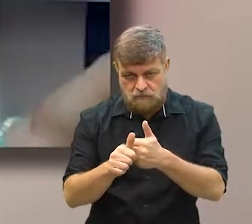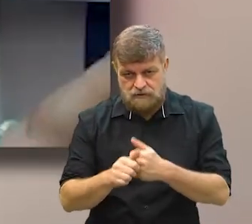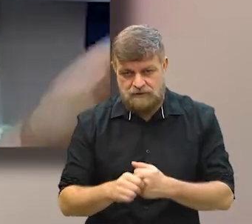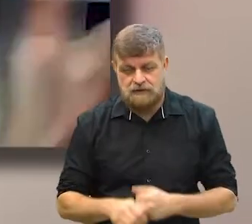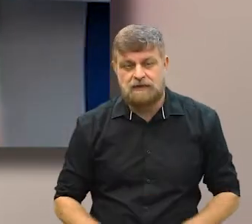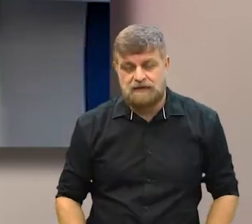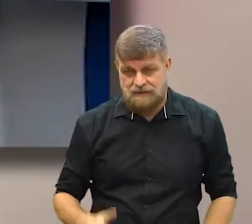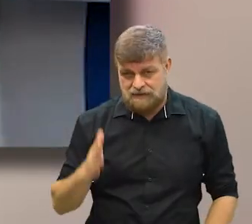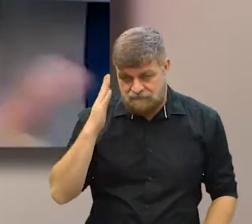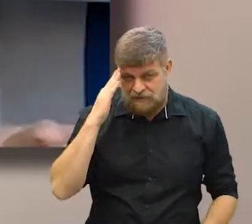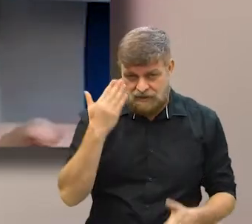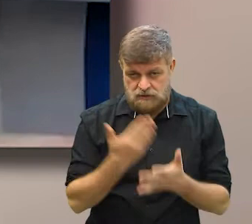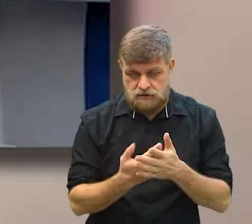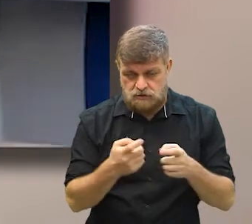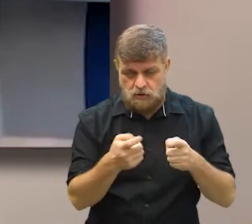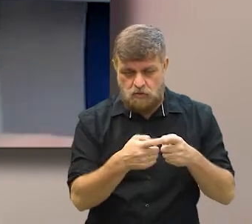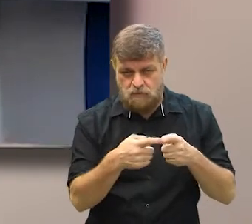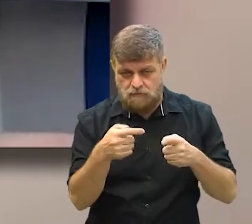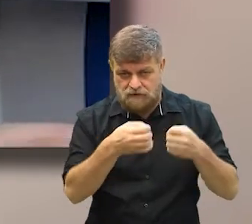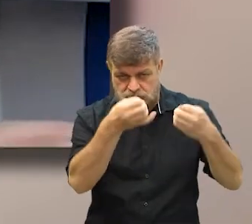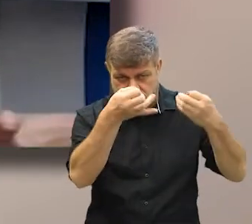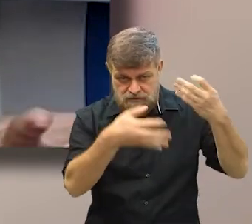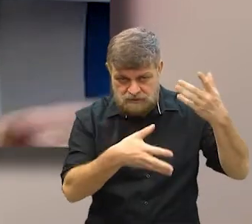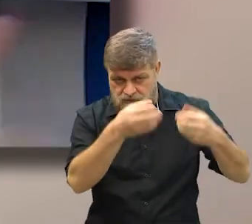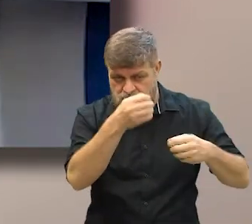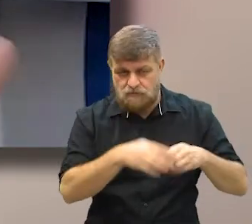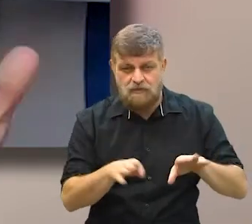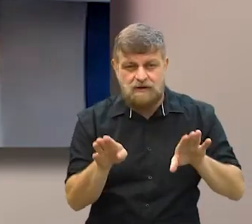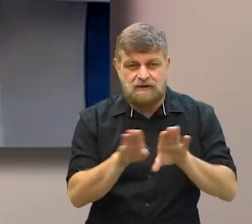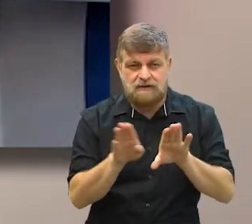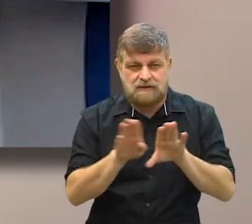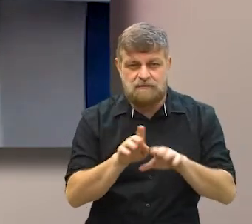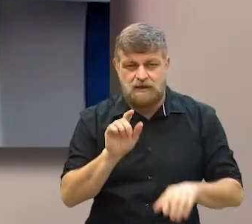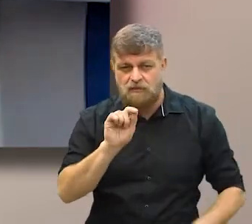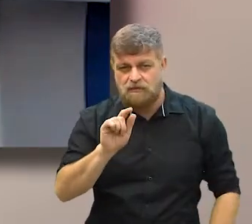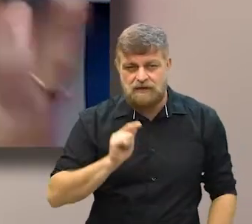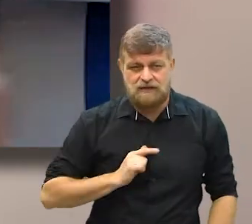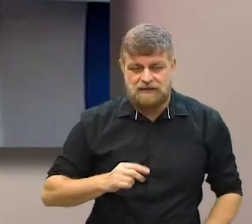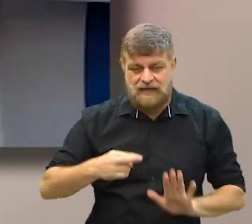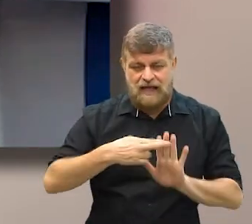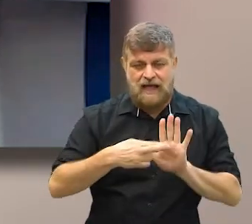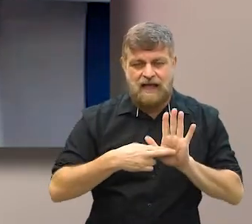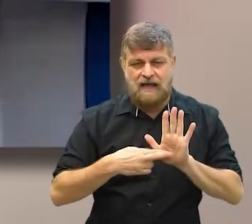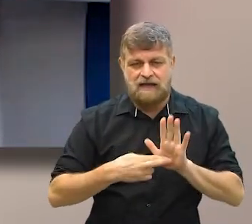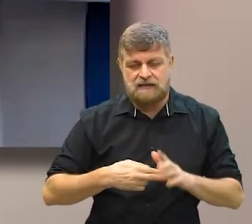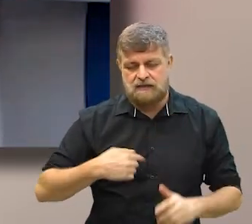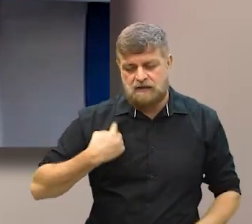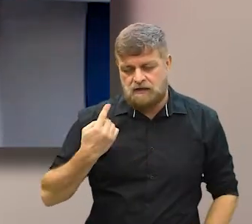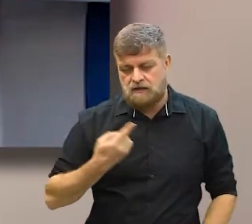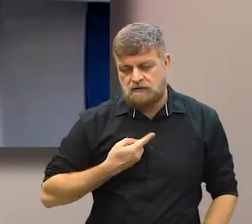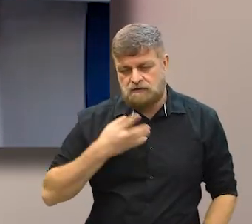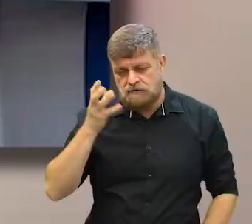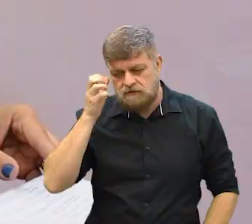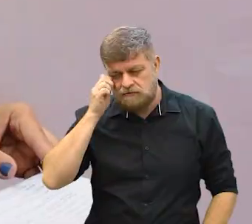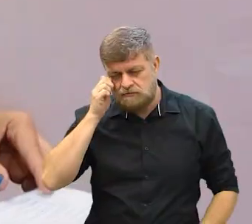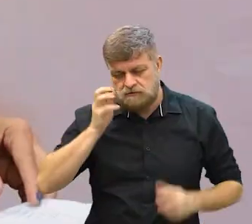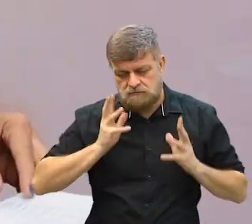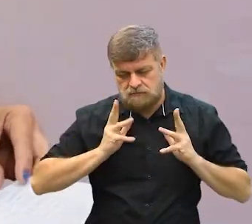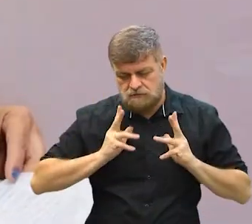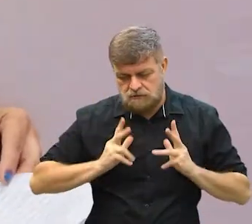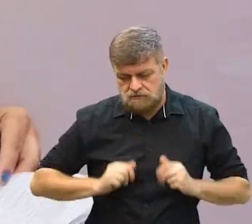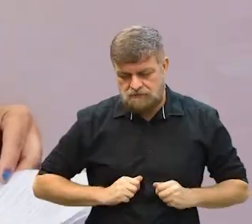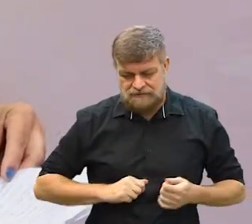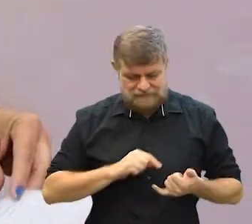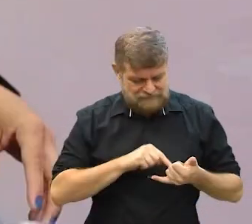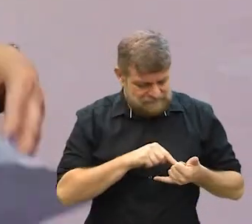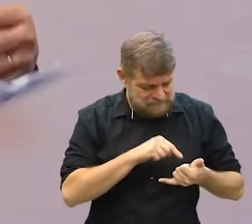outra reportagem, mas eu acredito que o médico deve ter falado do famoso ritual de higiene do sono. Ele falou? Falou o